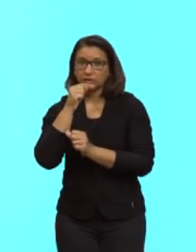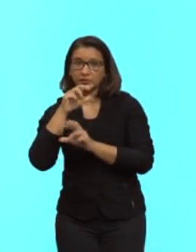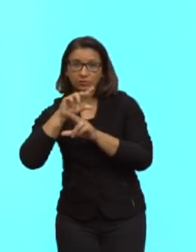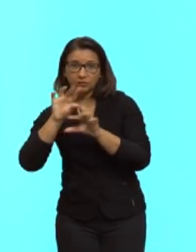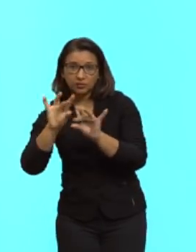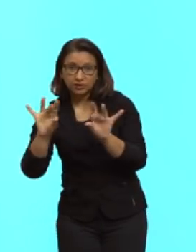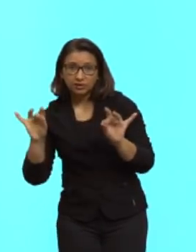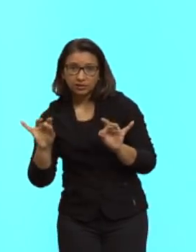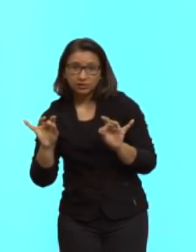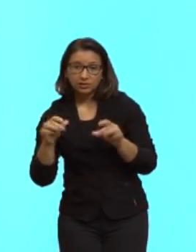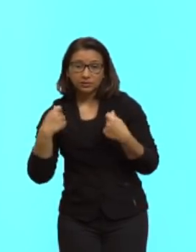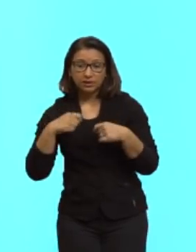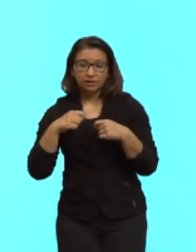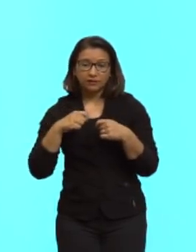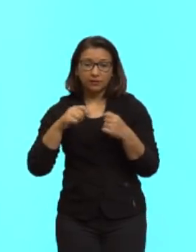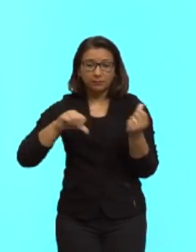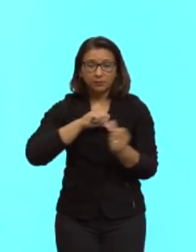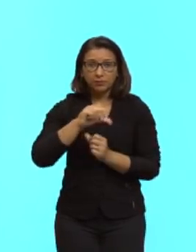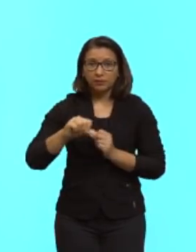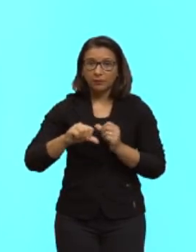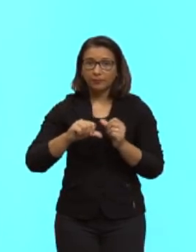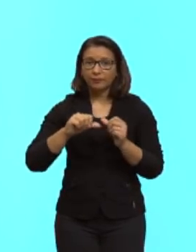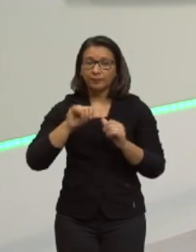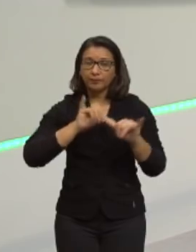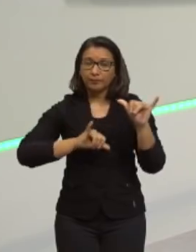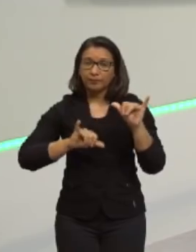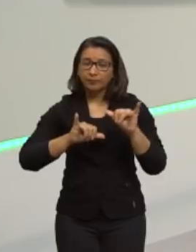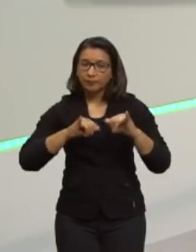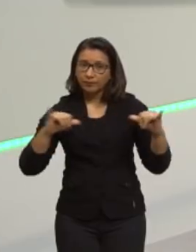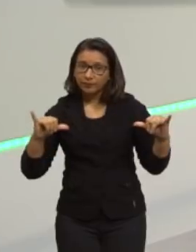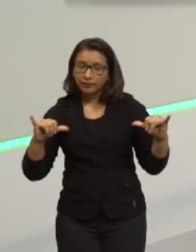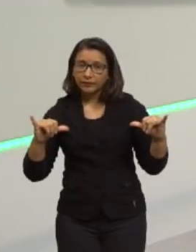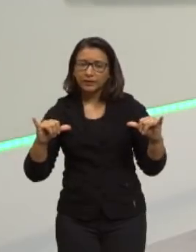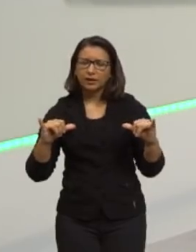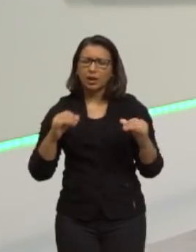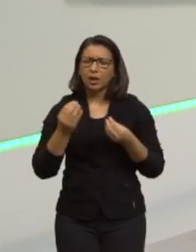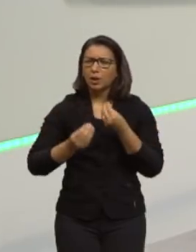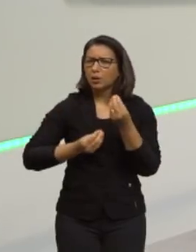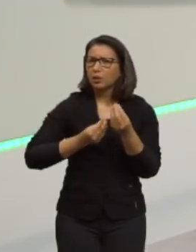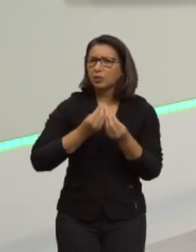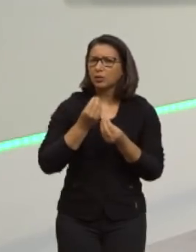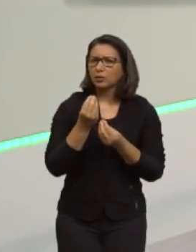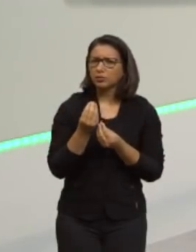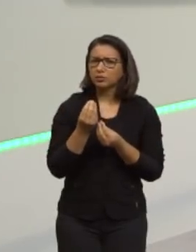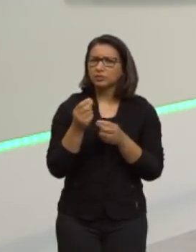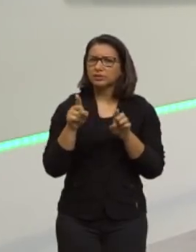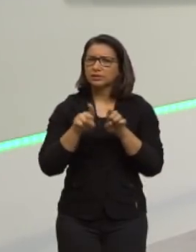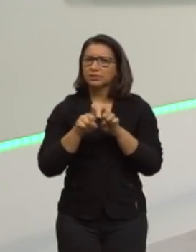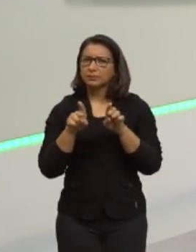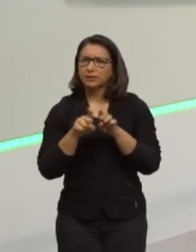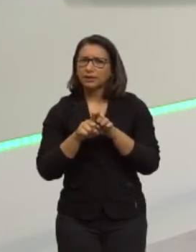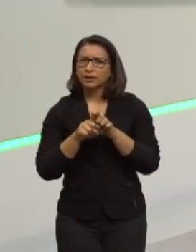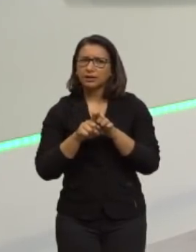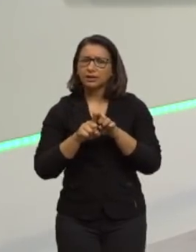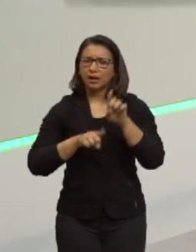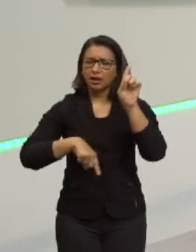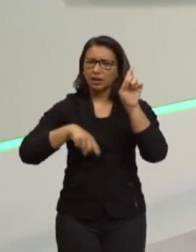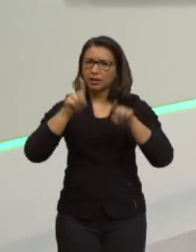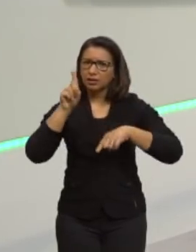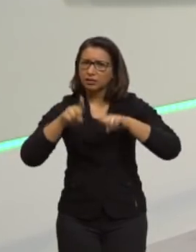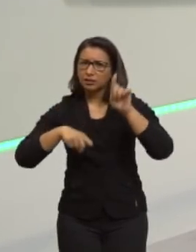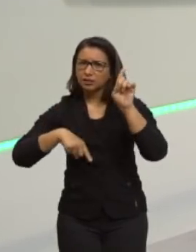que dar energia agora eu quero que a gente entendo um pouco com então pinha vai estar envolvida nisso